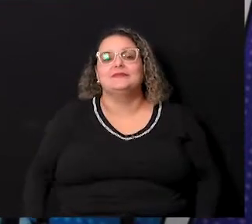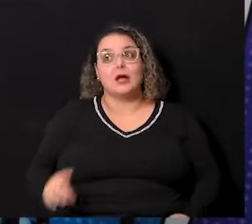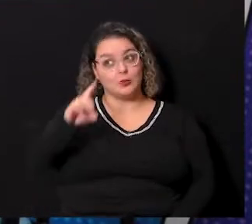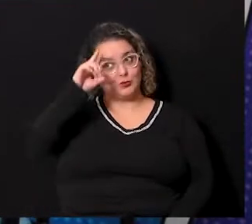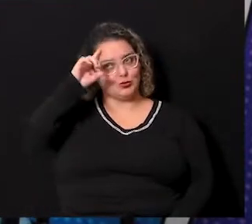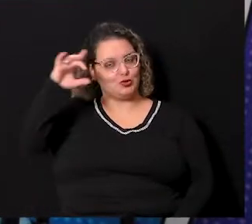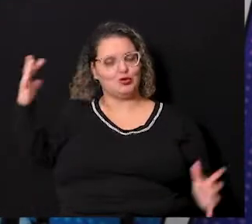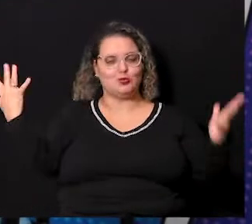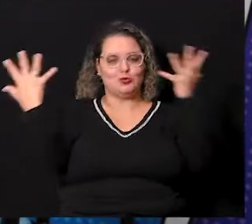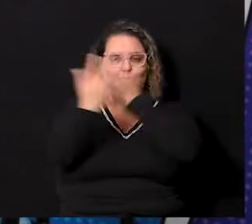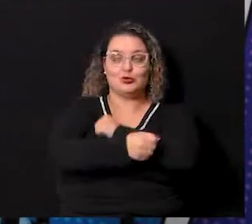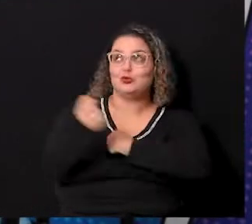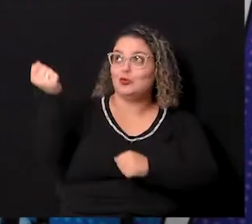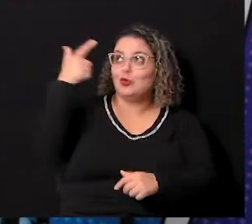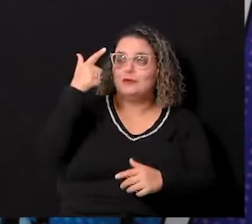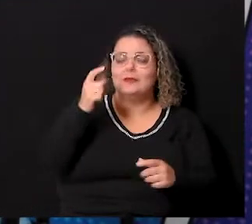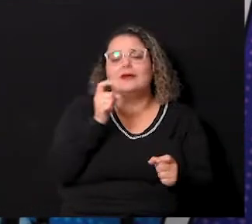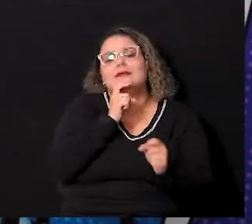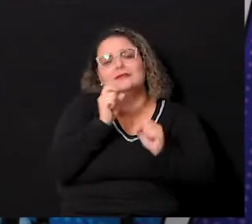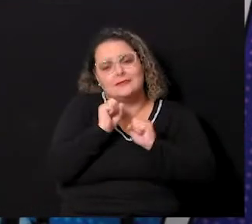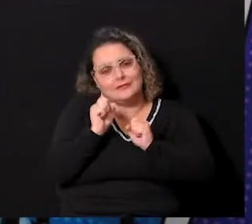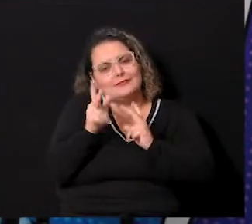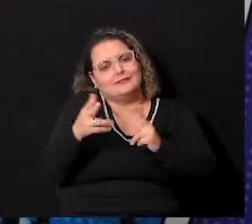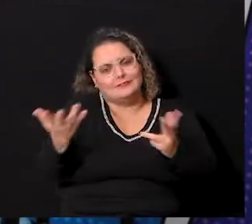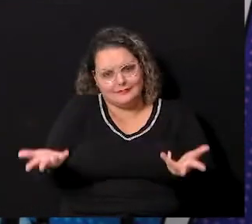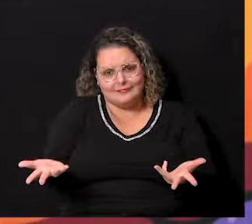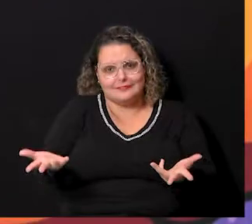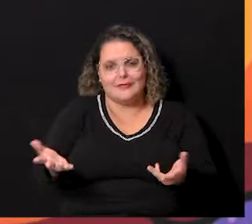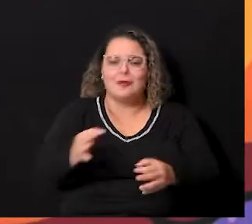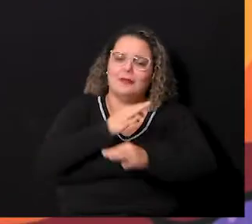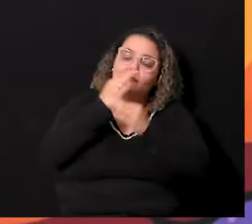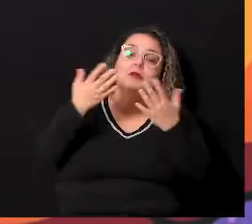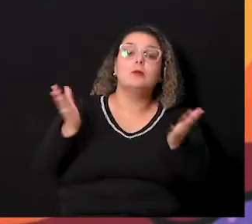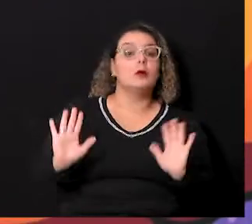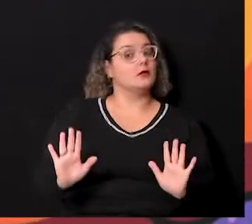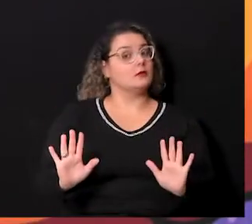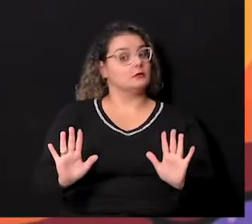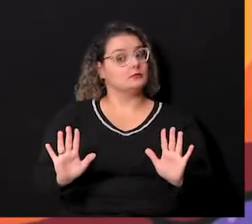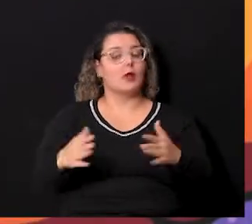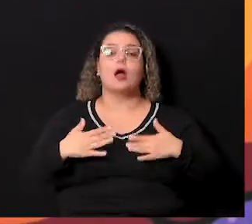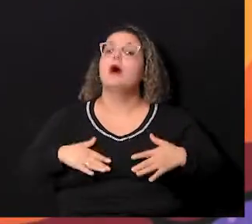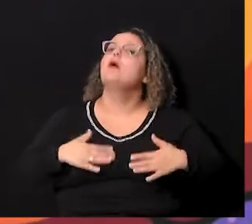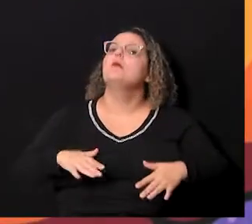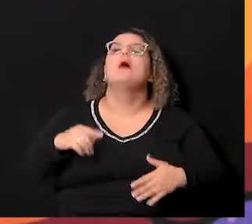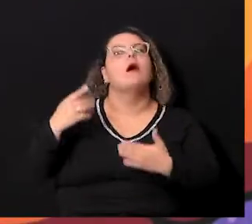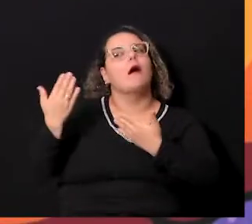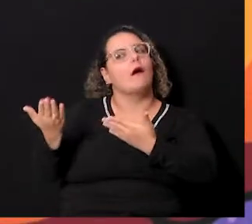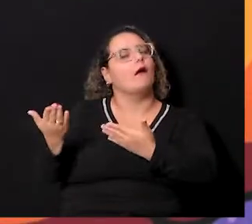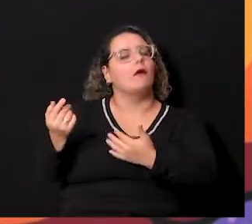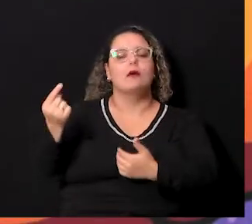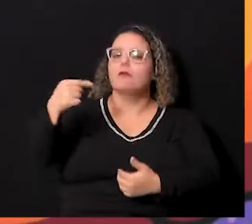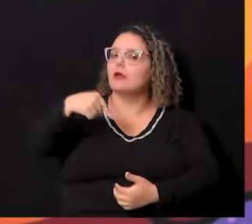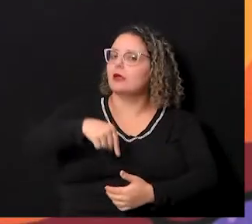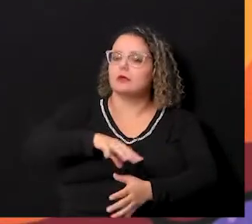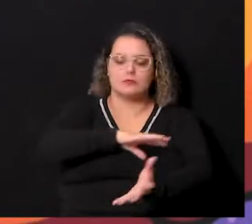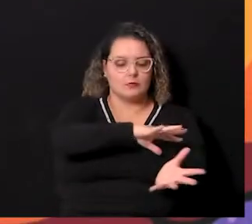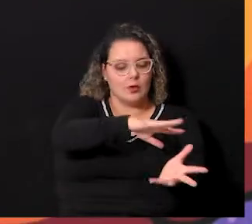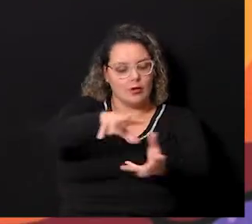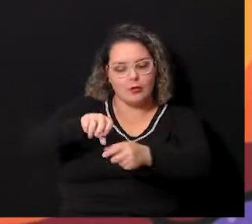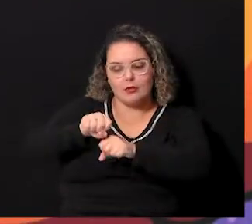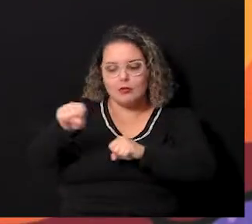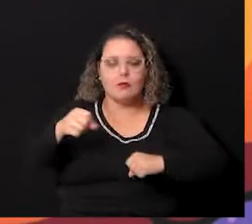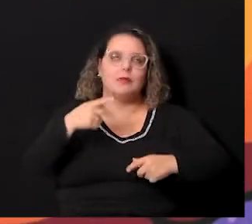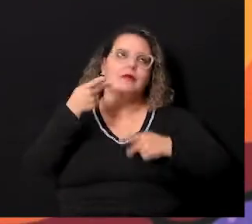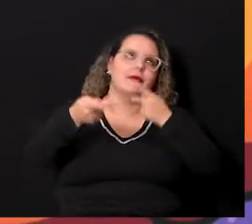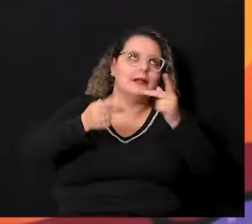tá um dia bonito, tá ensolarado, mas tá frio do mesmo jeito. É isso mesmo. Perfeito. Mas, gente, a Sandra não veio aqui no Universo Épico